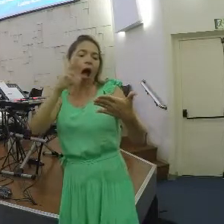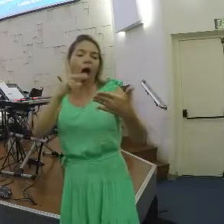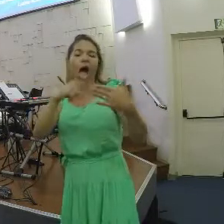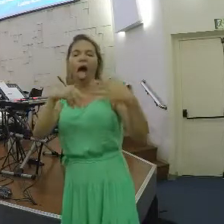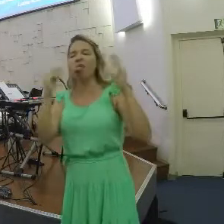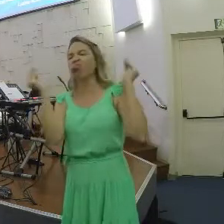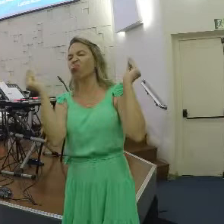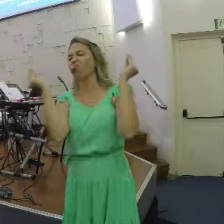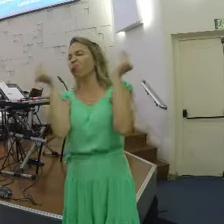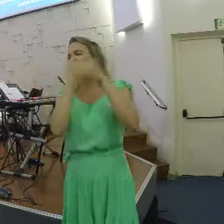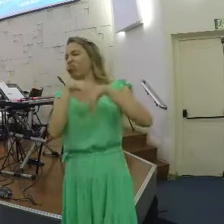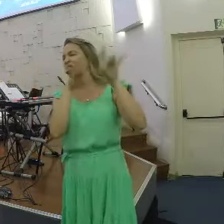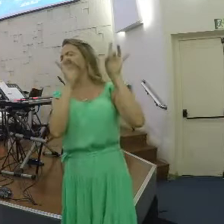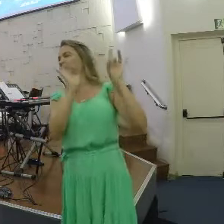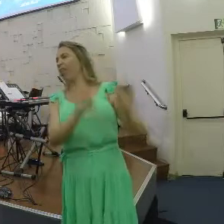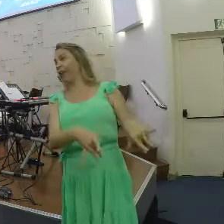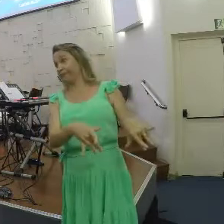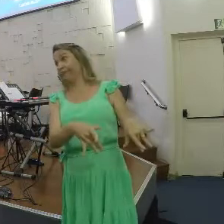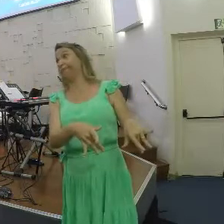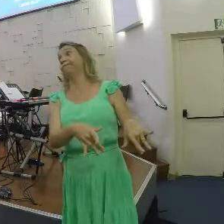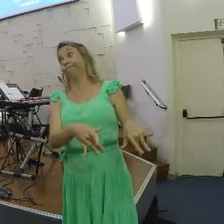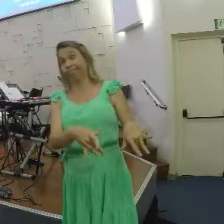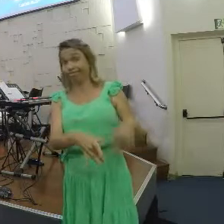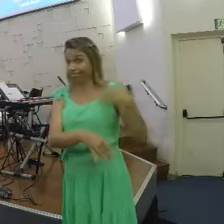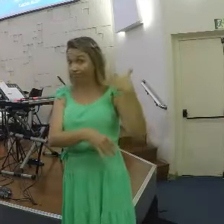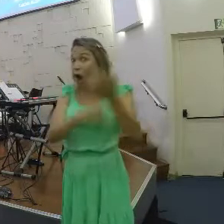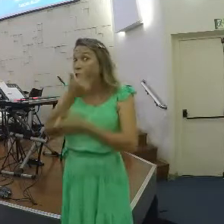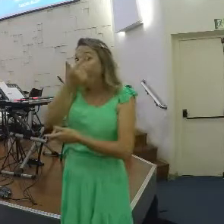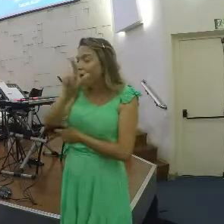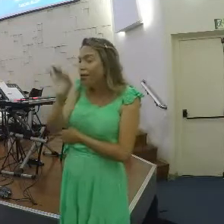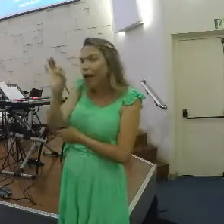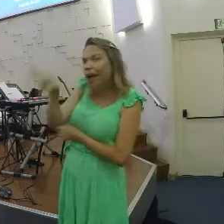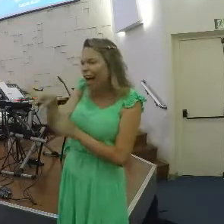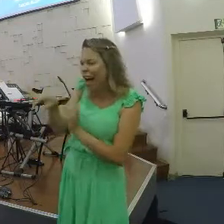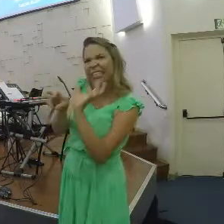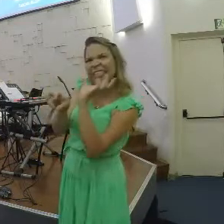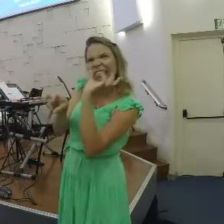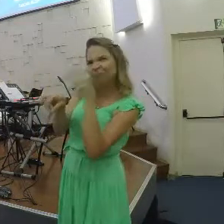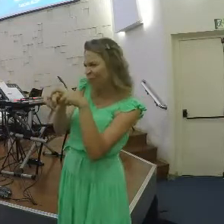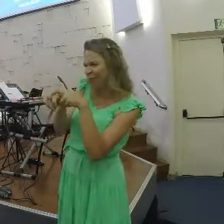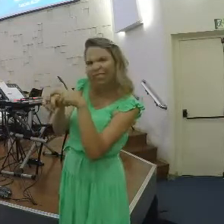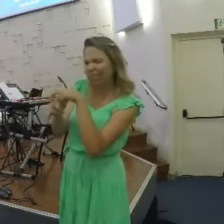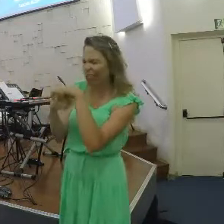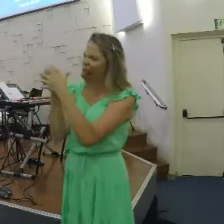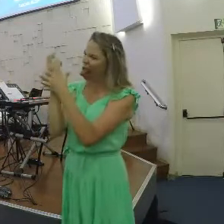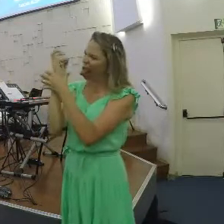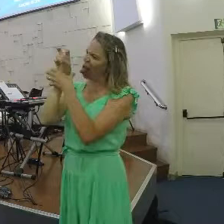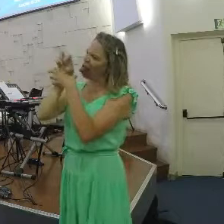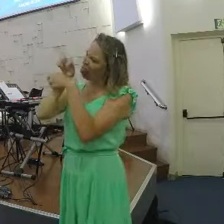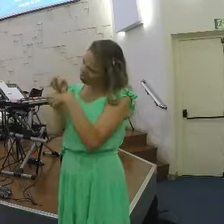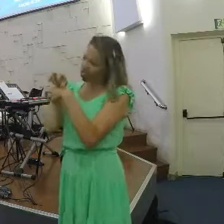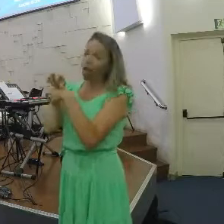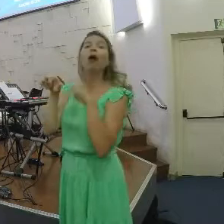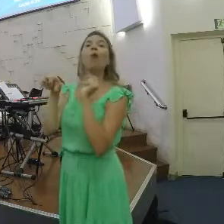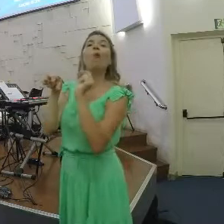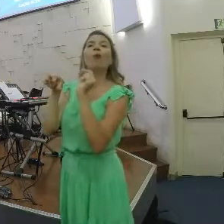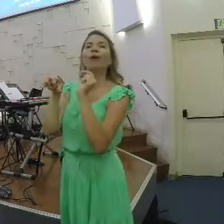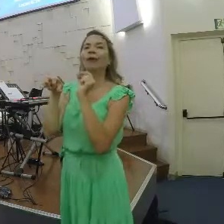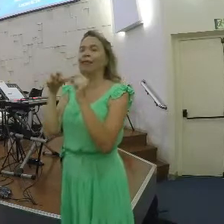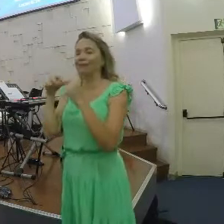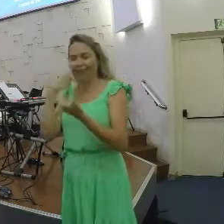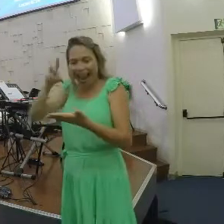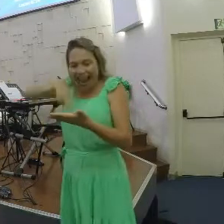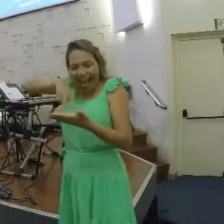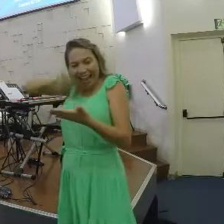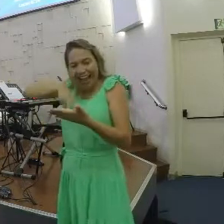hora da provação se desviam. A que caiu entre espinhos são os que ouviram e no decorrer dos dias foram sufocados com